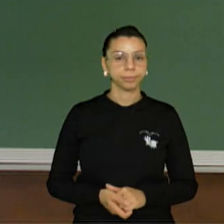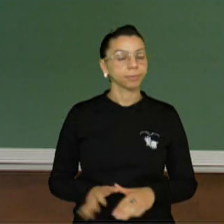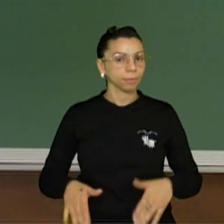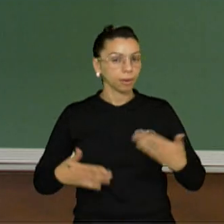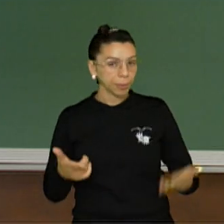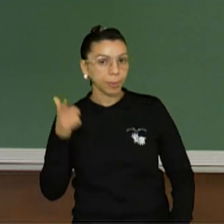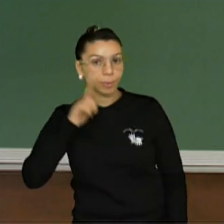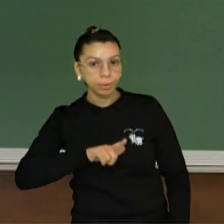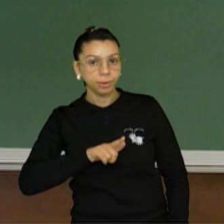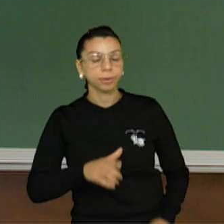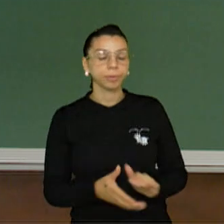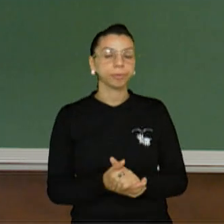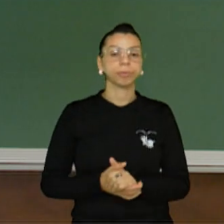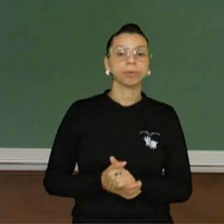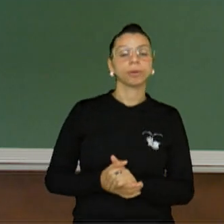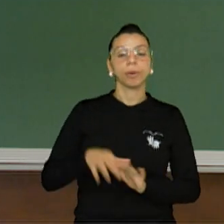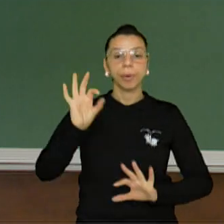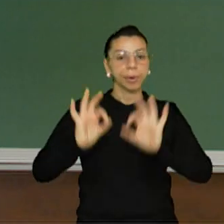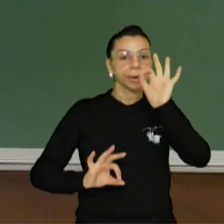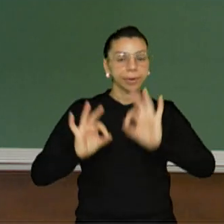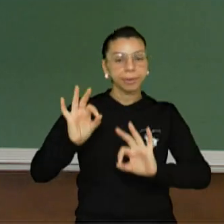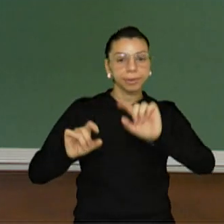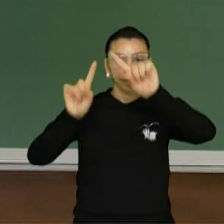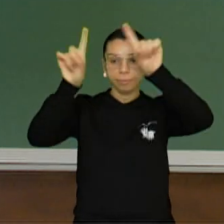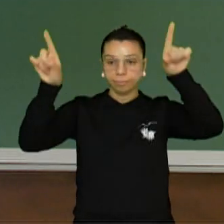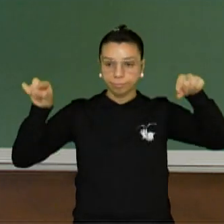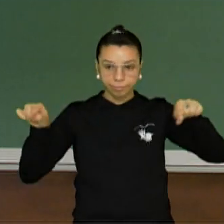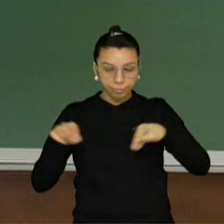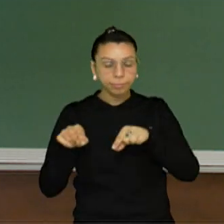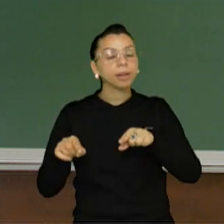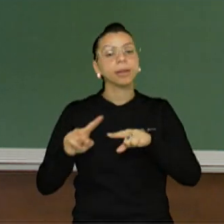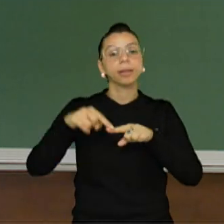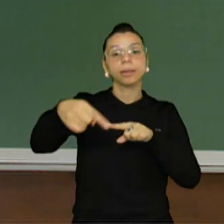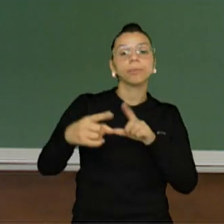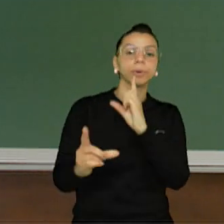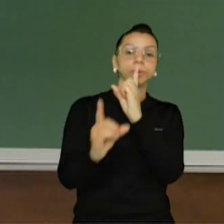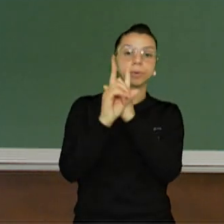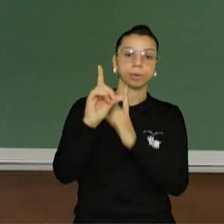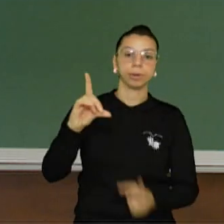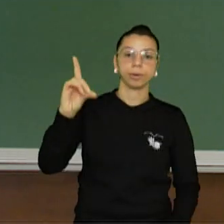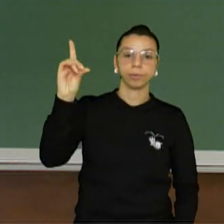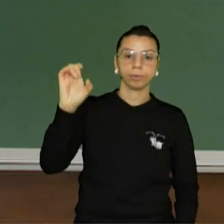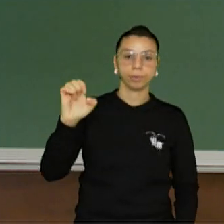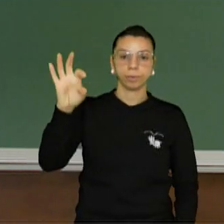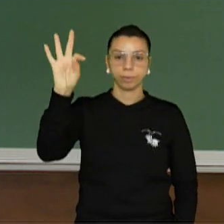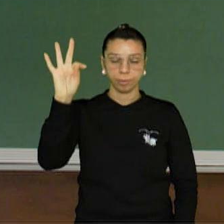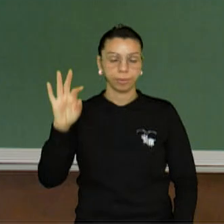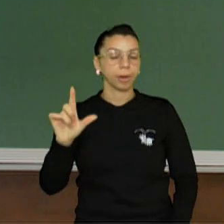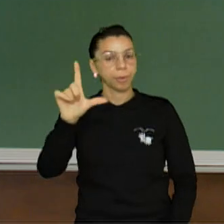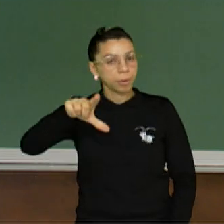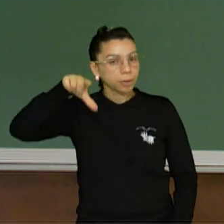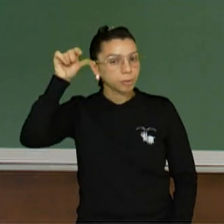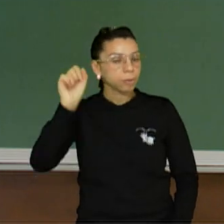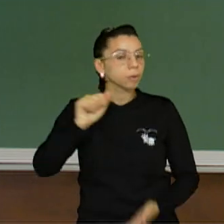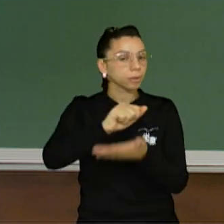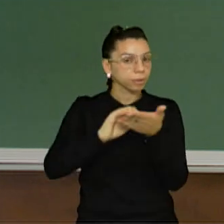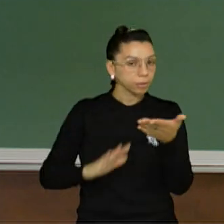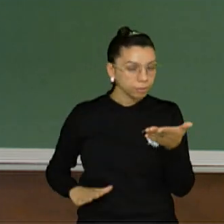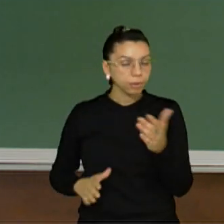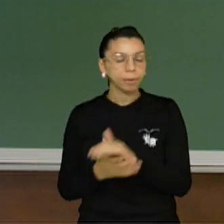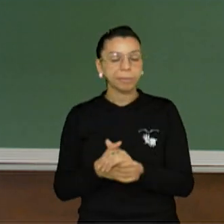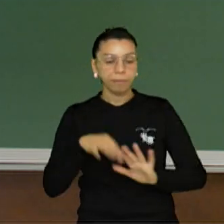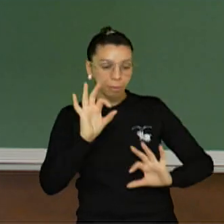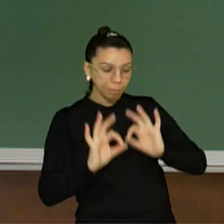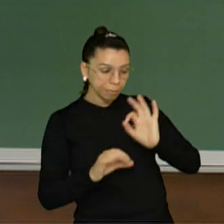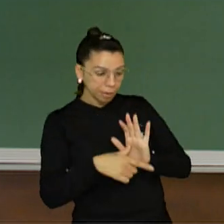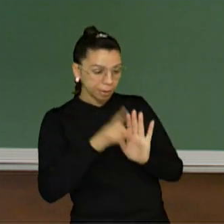E aí, conseguiram montar a matriz e depois calcular o determinante? Então, eu sempre falo que eu escolho os exercícios ali, né? Quando eu vou preparar